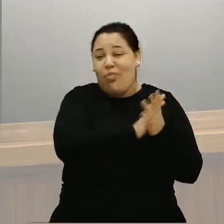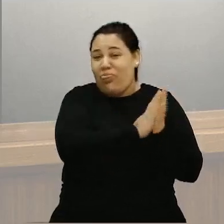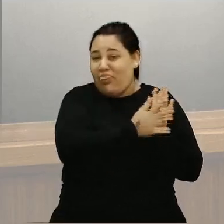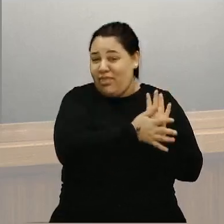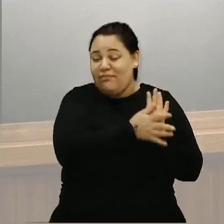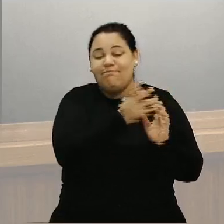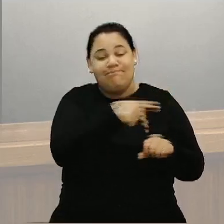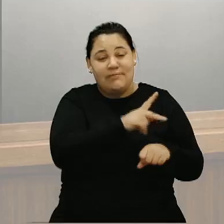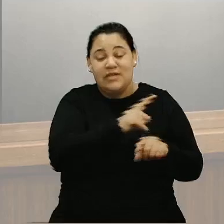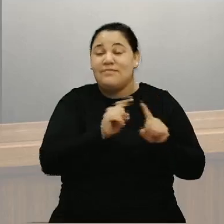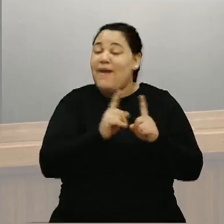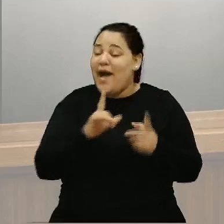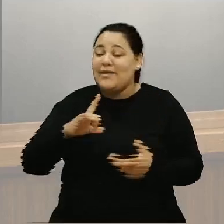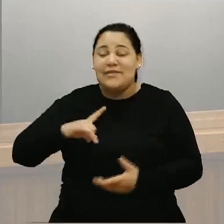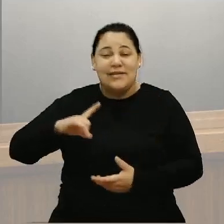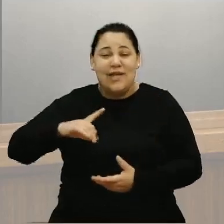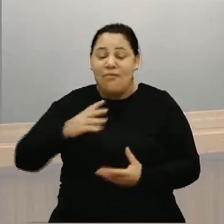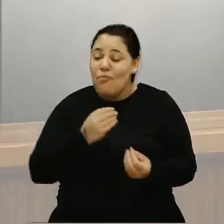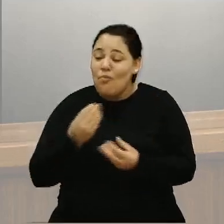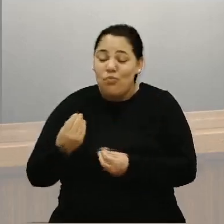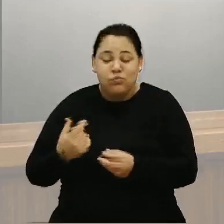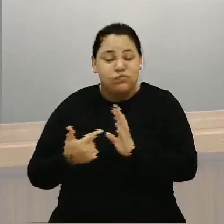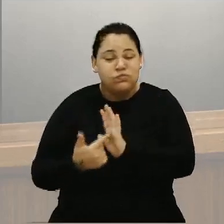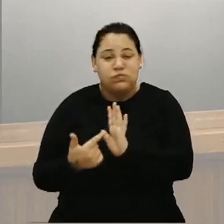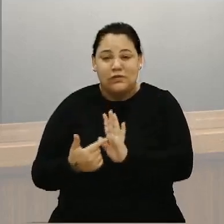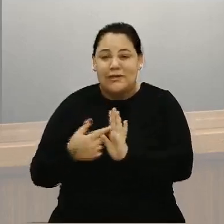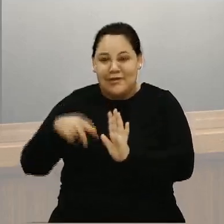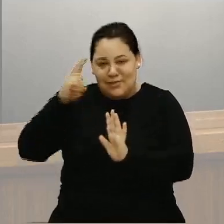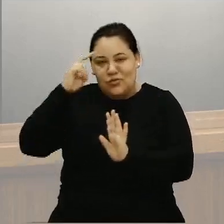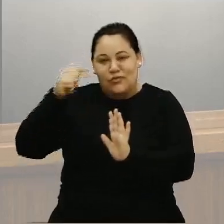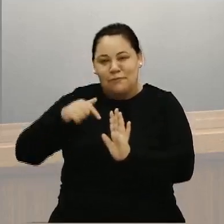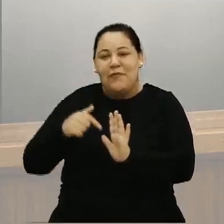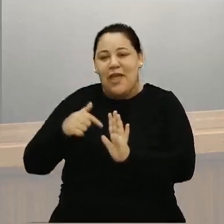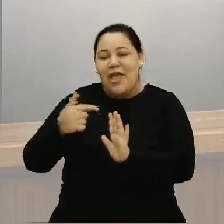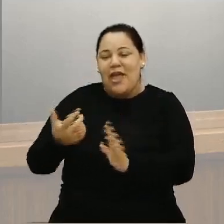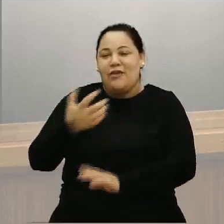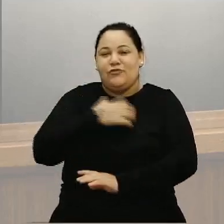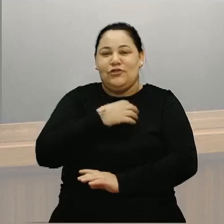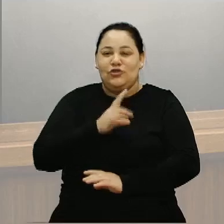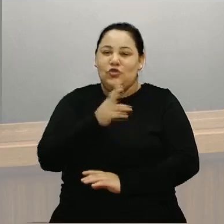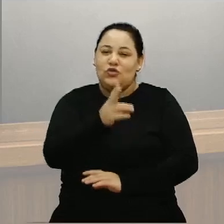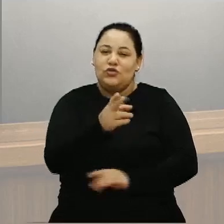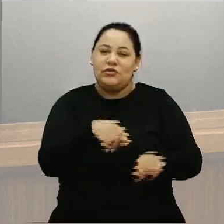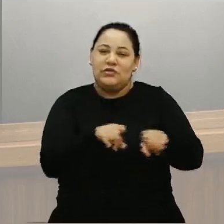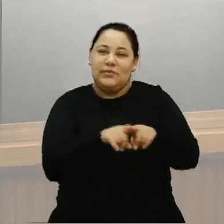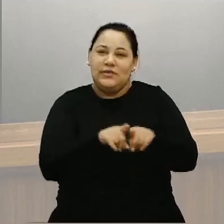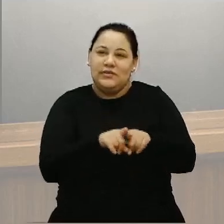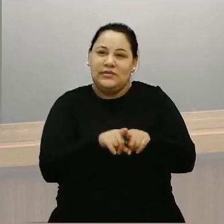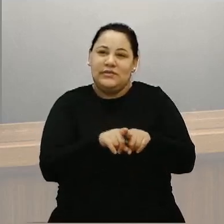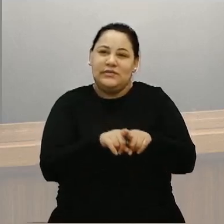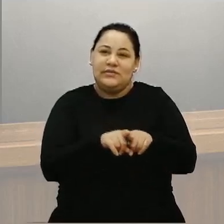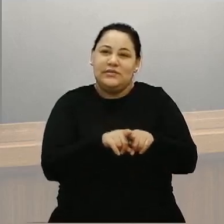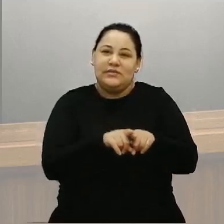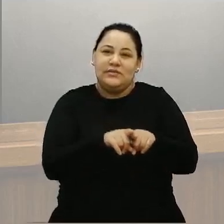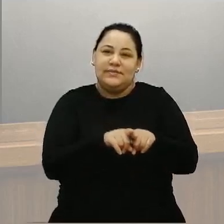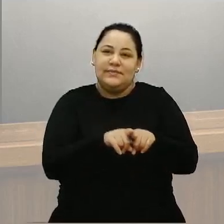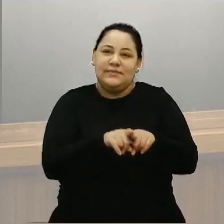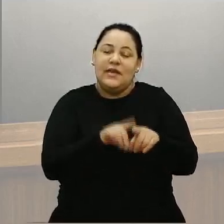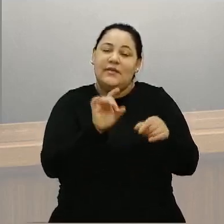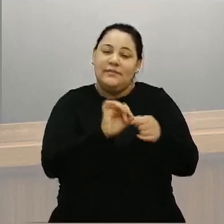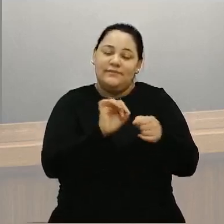mas que tem muito a mostrar, e uma das formas de continuar existindo é através